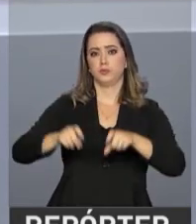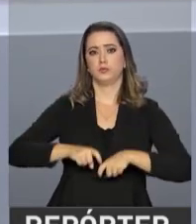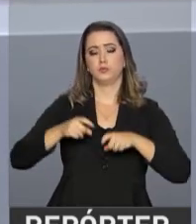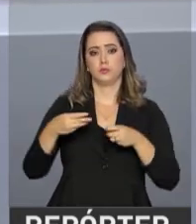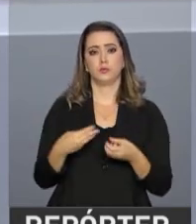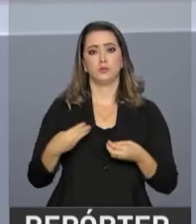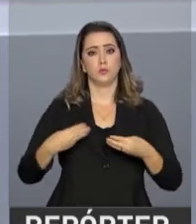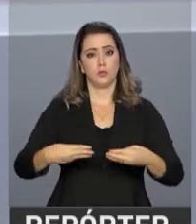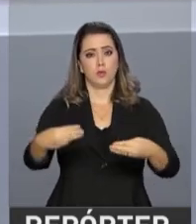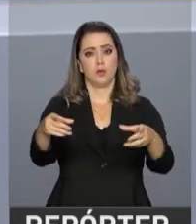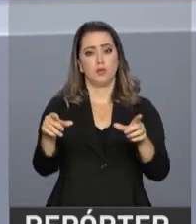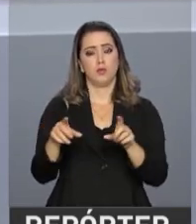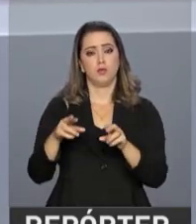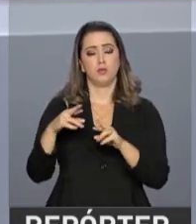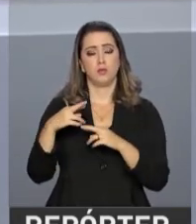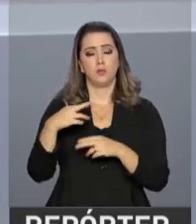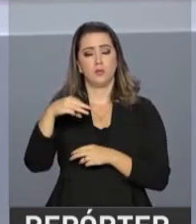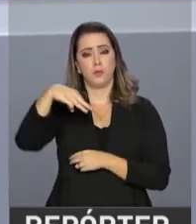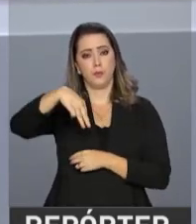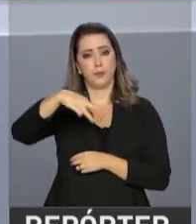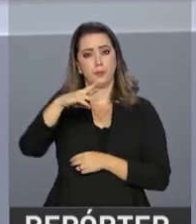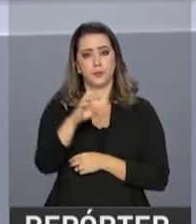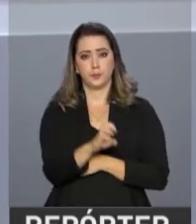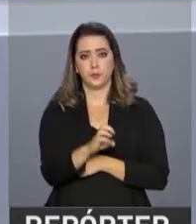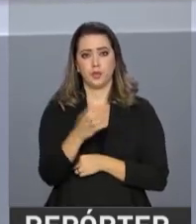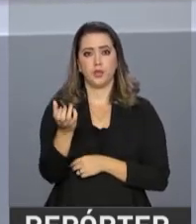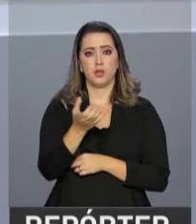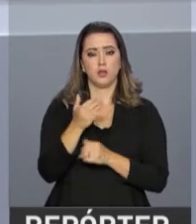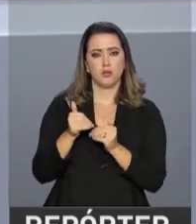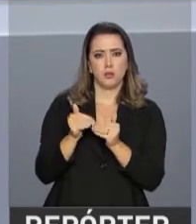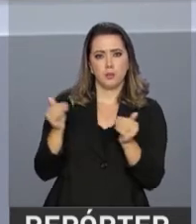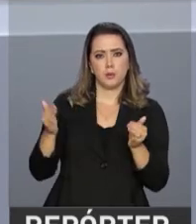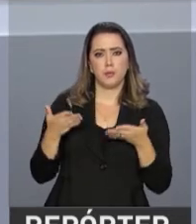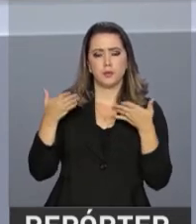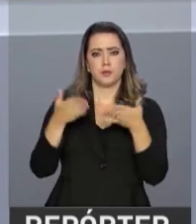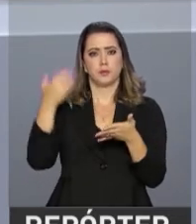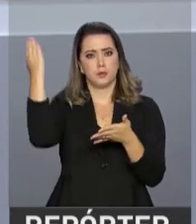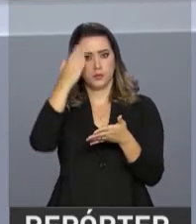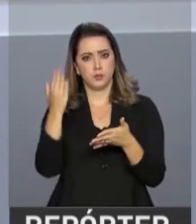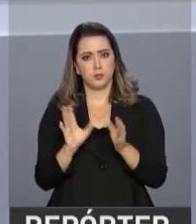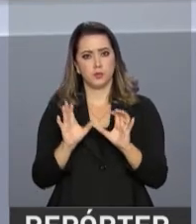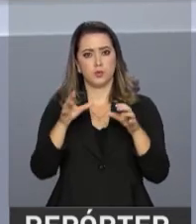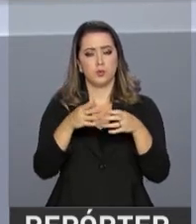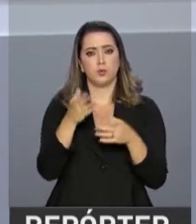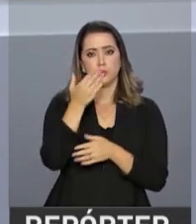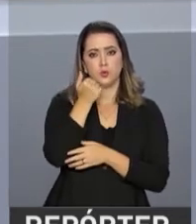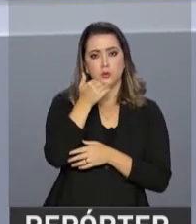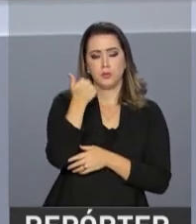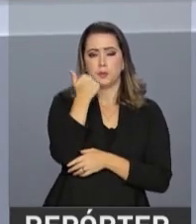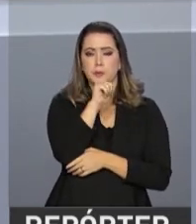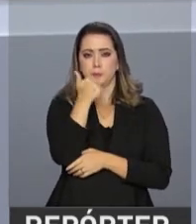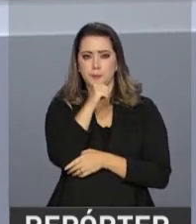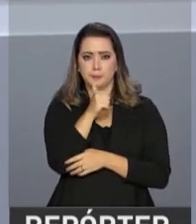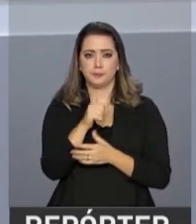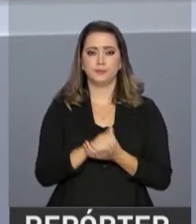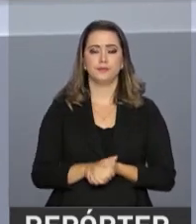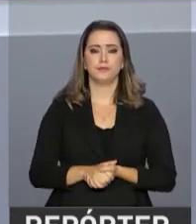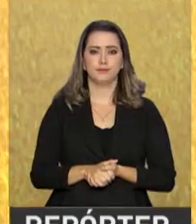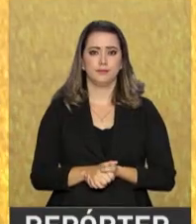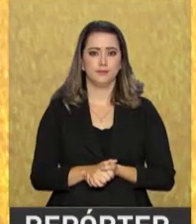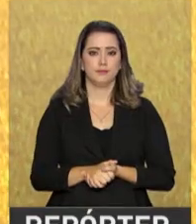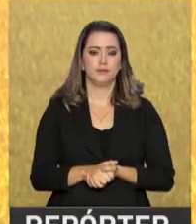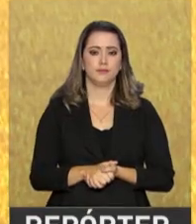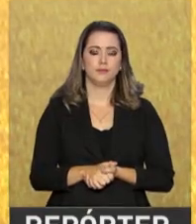eo ministério das relações exteriores querem ampliar a participação brasileira no setor de alimentos e bebidas